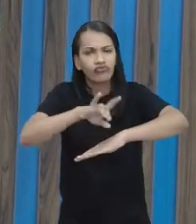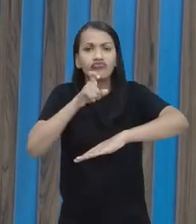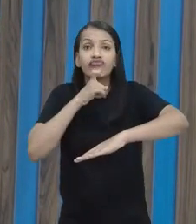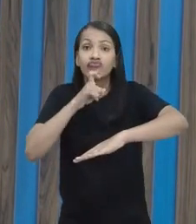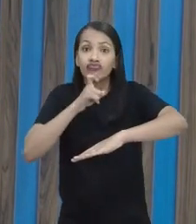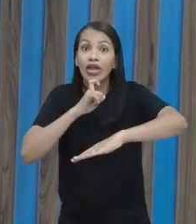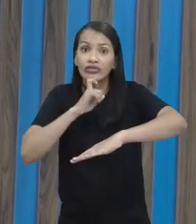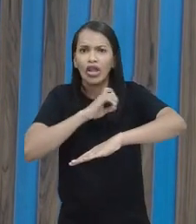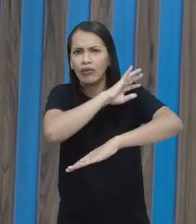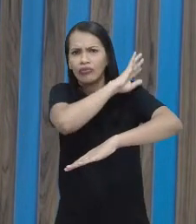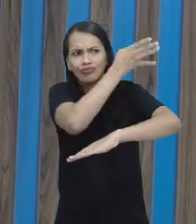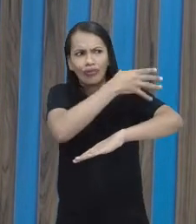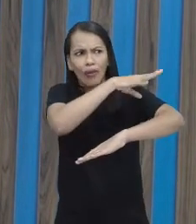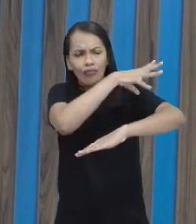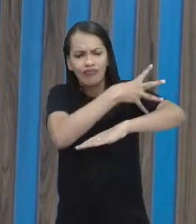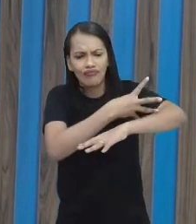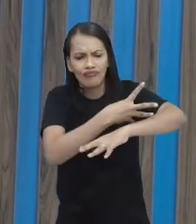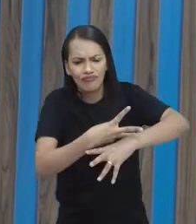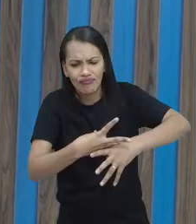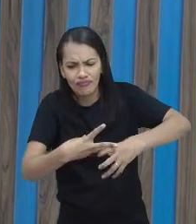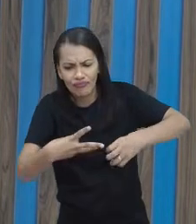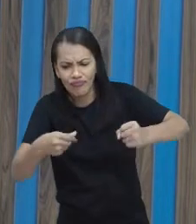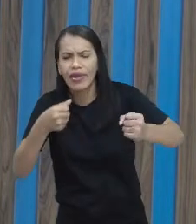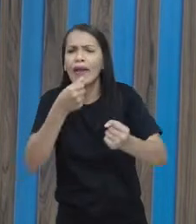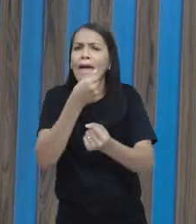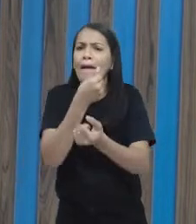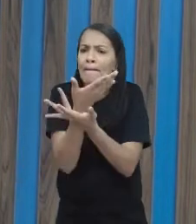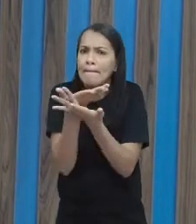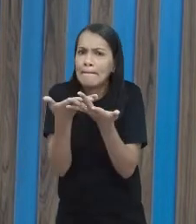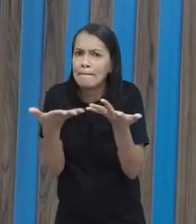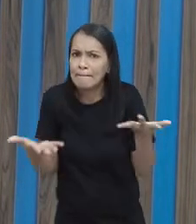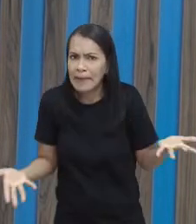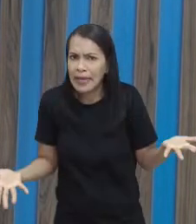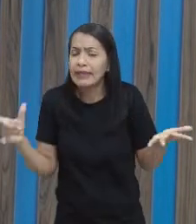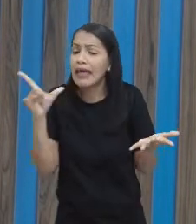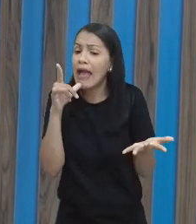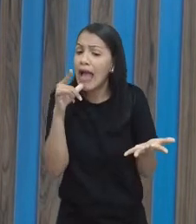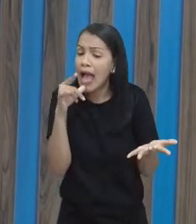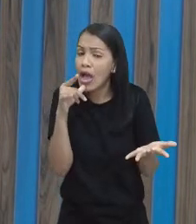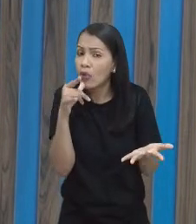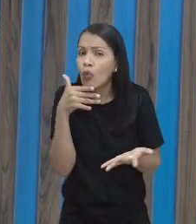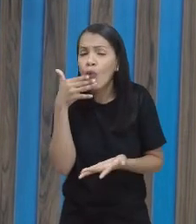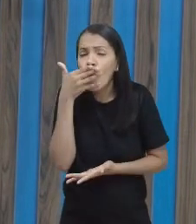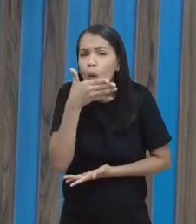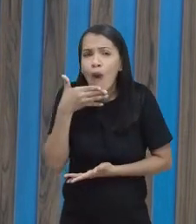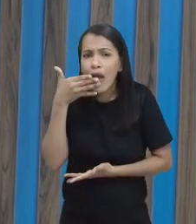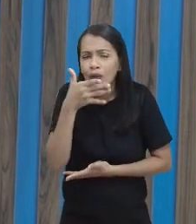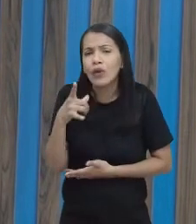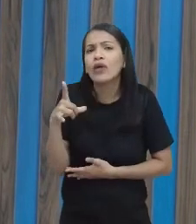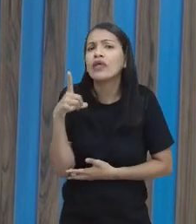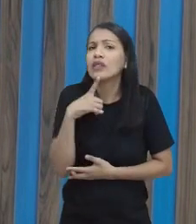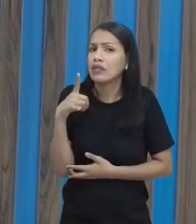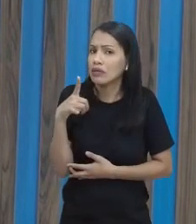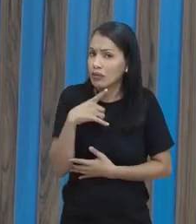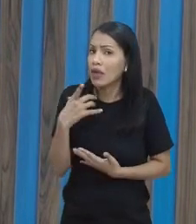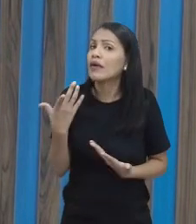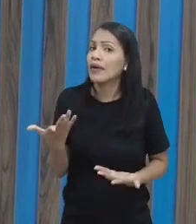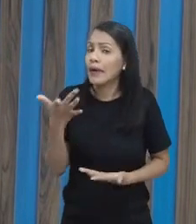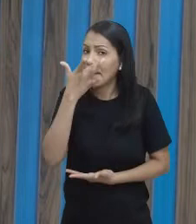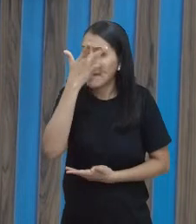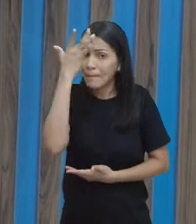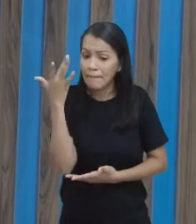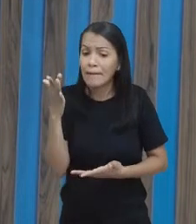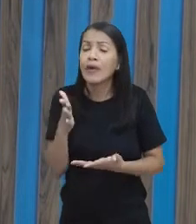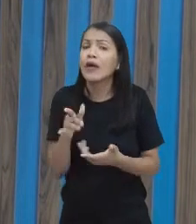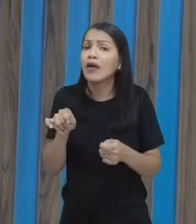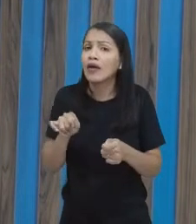irem se derretendo e a gente perder essa reserva de água doce que a gente tem nos polos. As pessoas falam, por